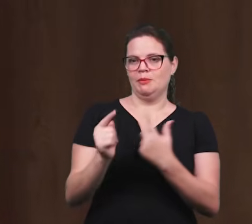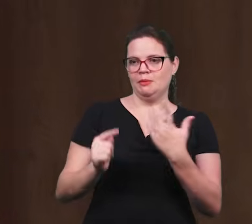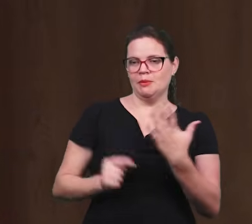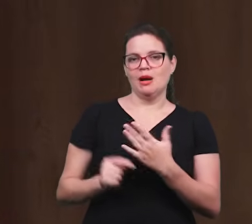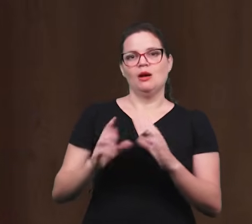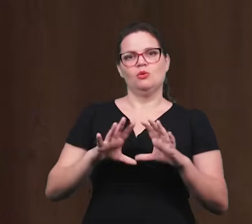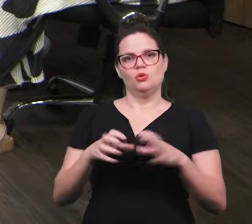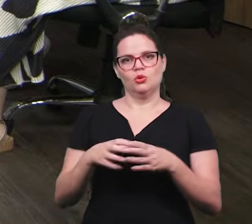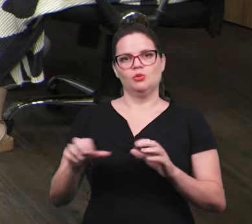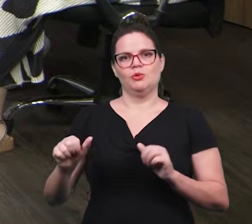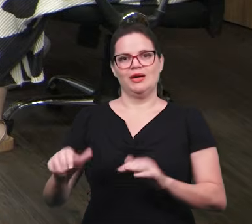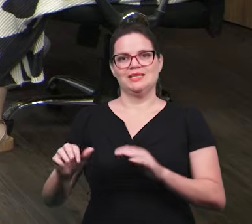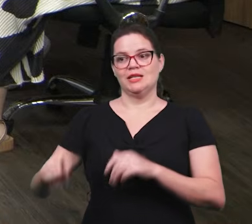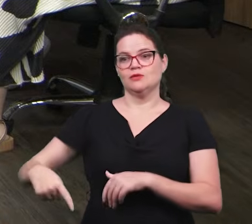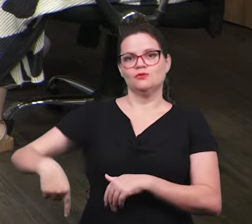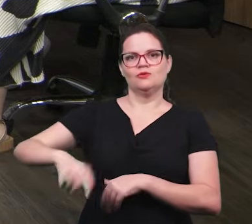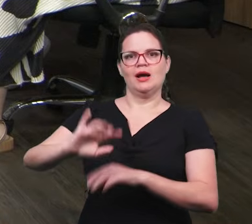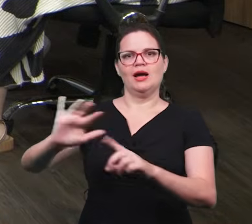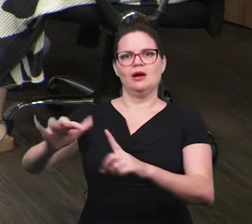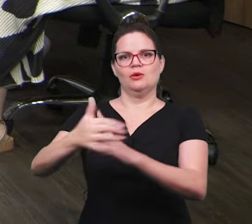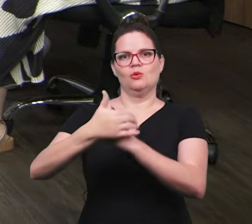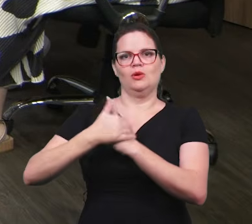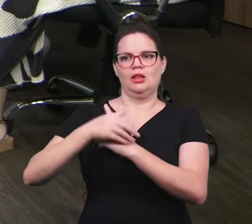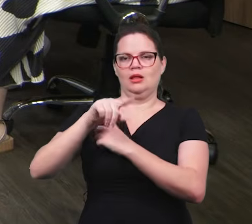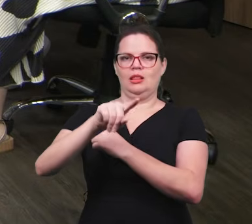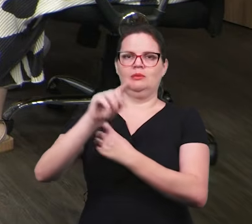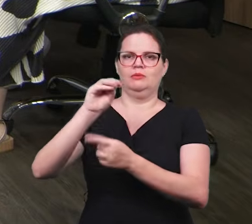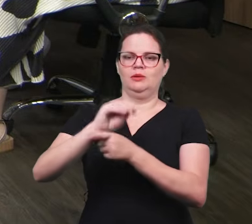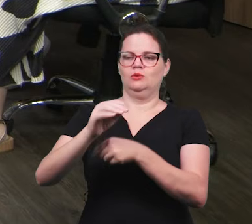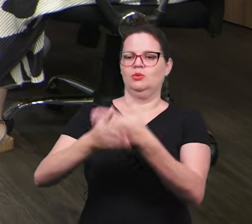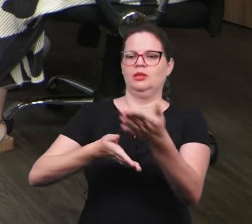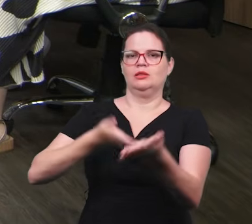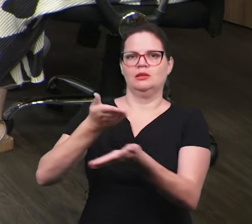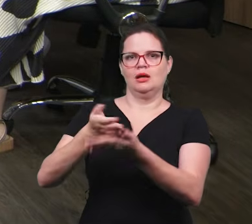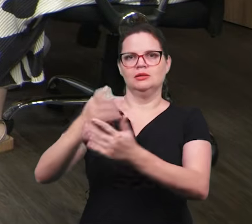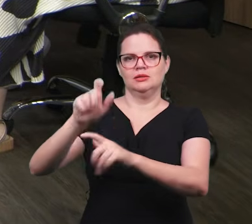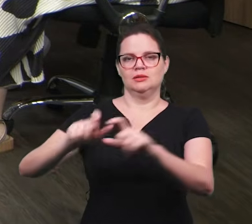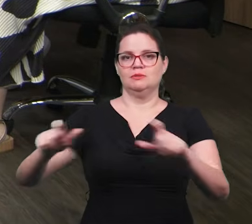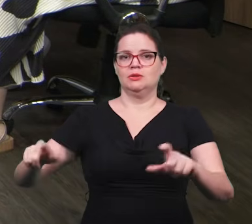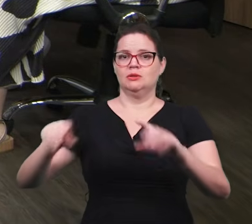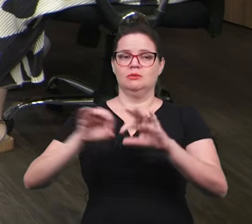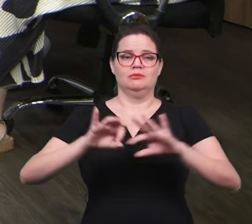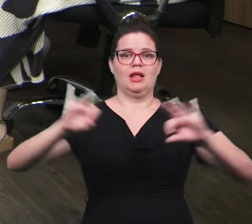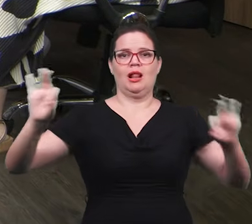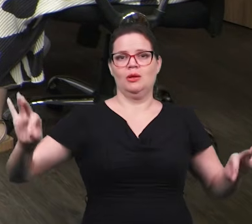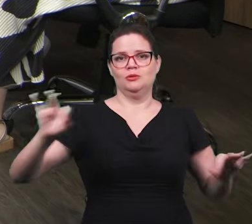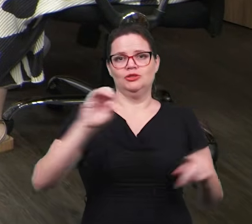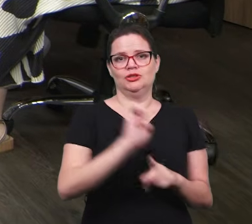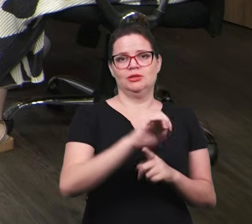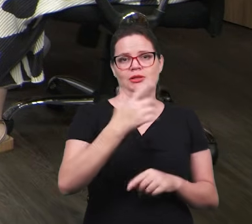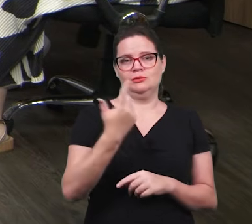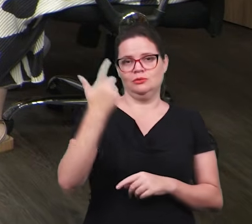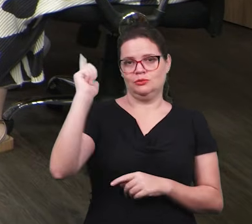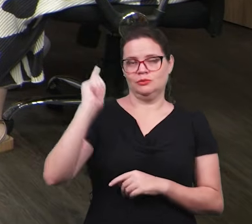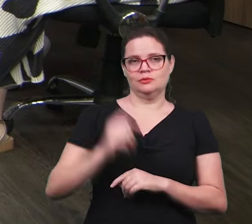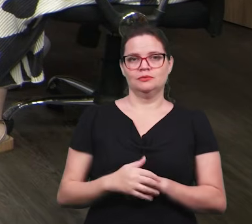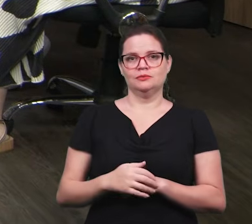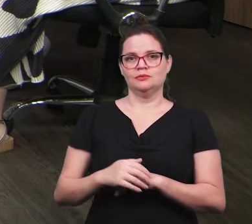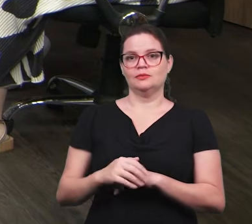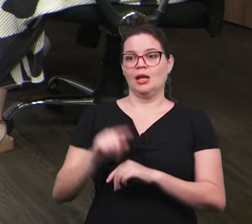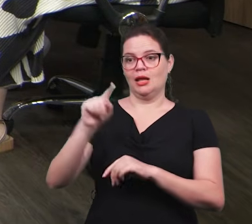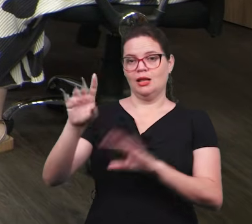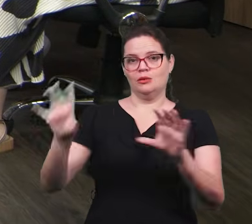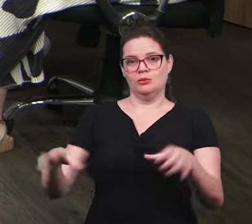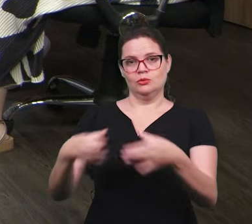Acolhida. A Operação Acolhida, que é o nome exatamente de acolher essas pessoas. E as pessoas, a maior parte da equipe que fica